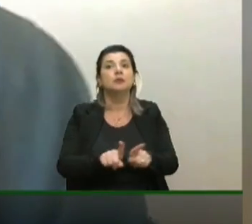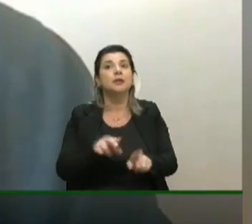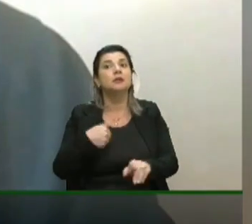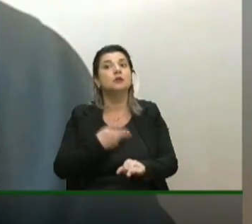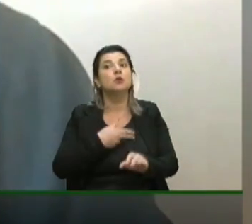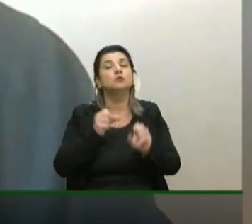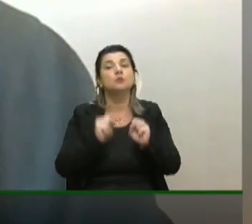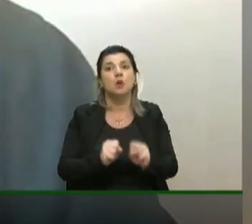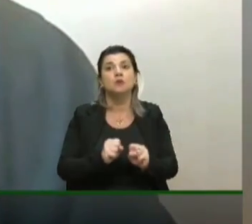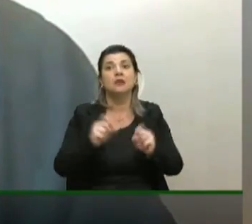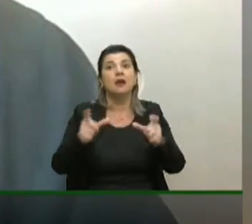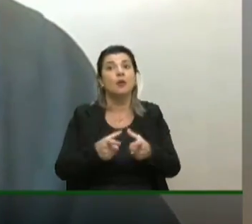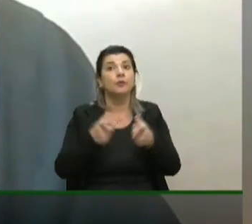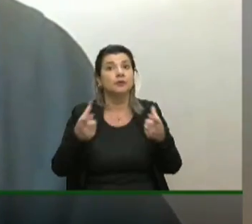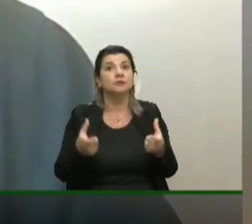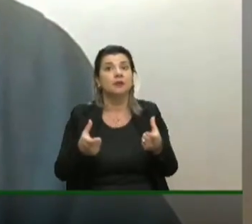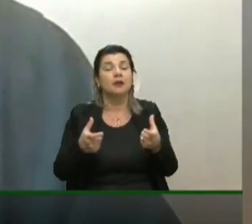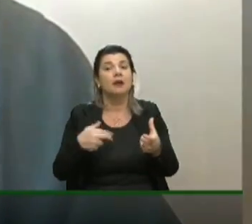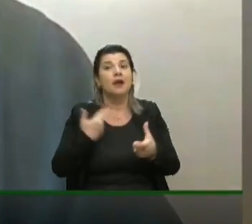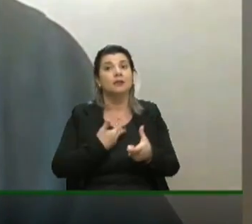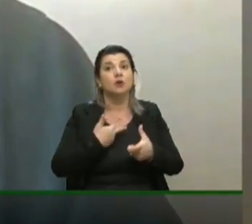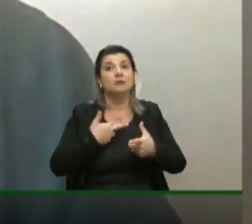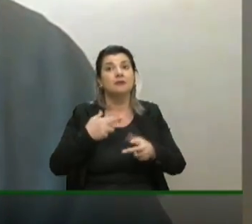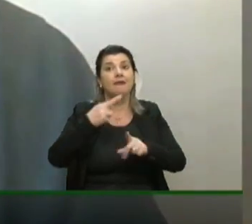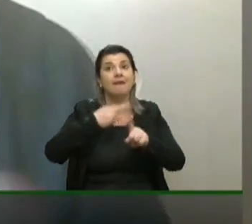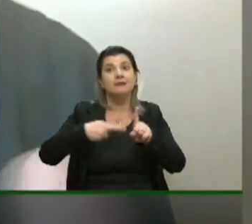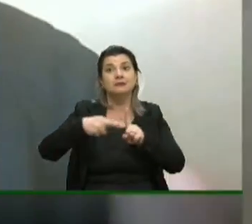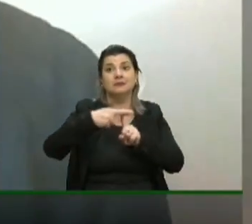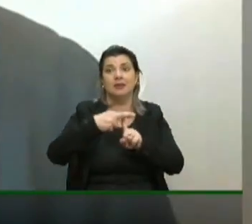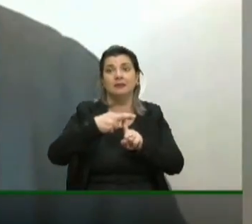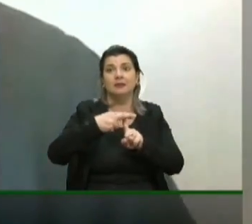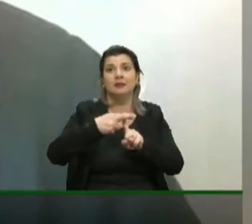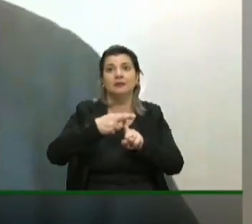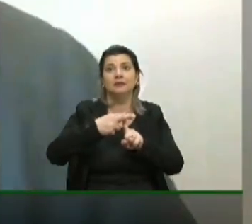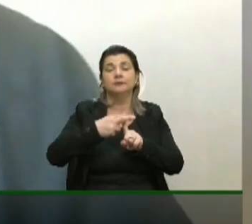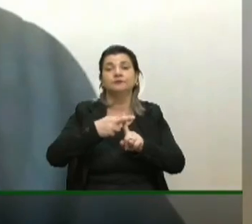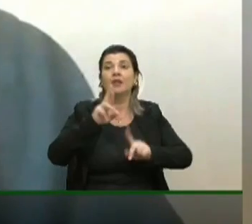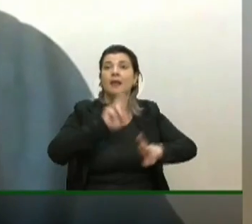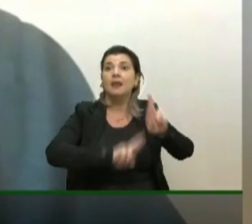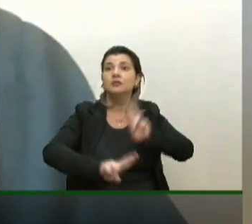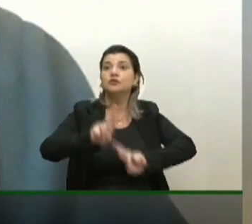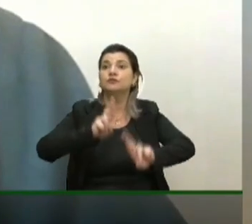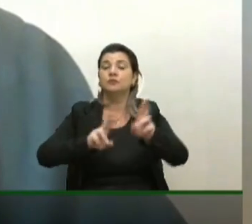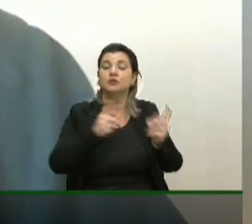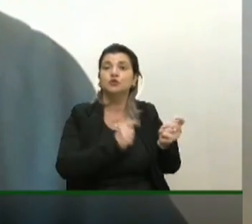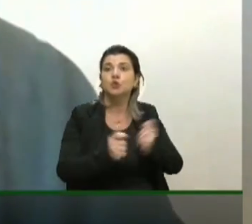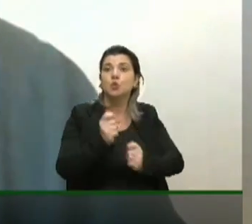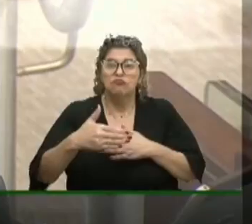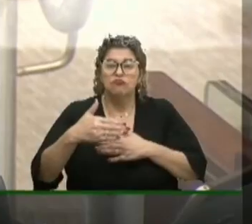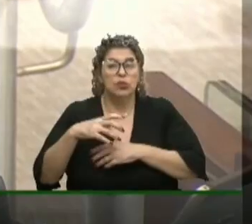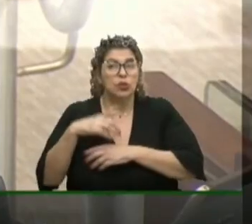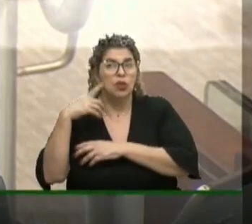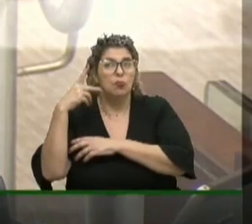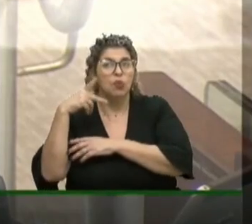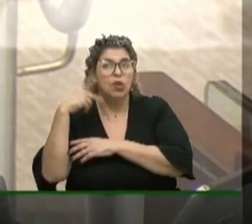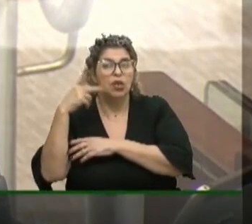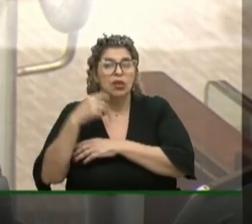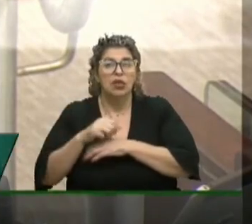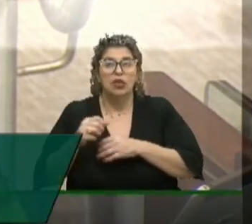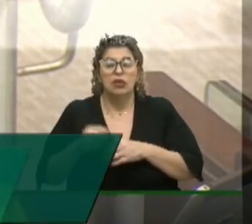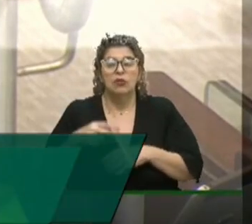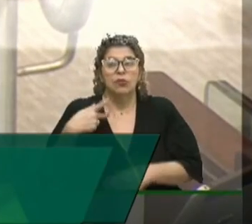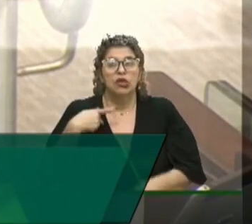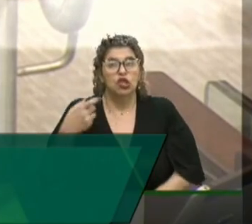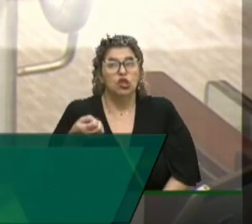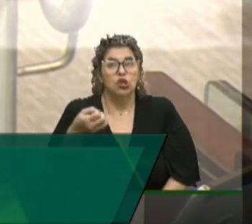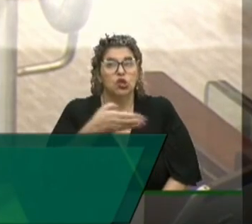gente possa aumentar a nossa receita pela atividade econômica e não pelo aumento de tributos o partido novo